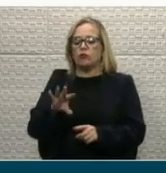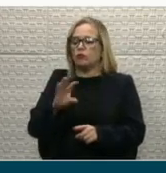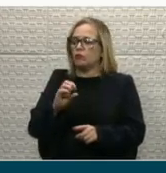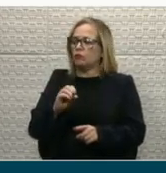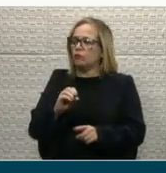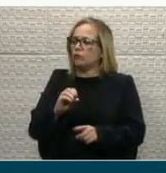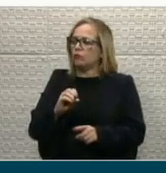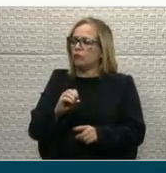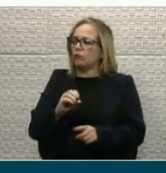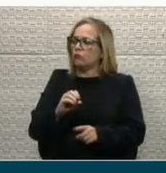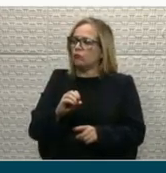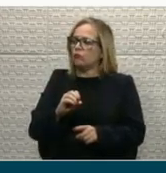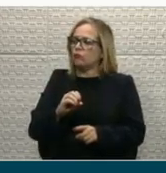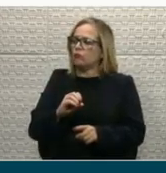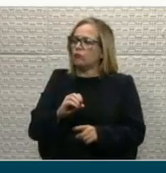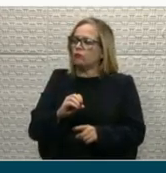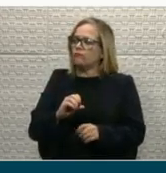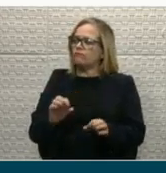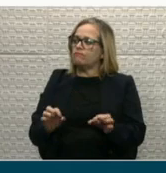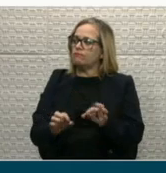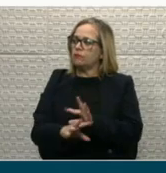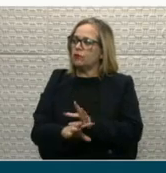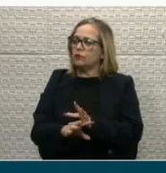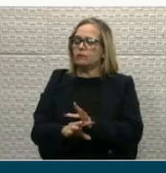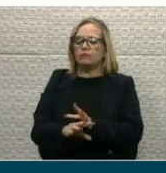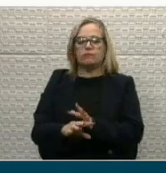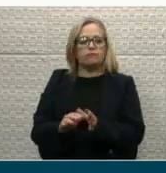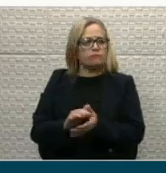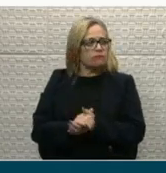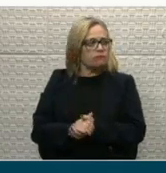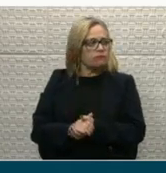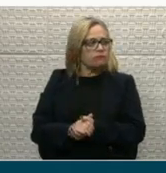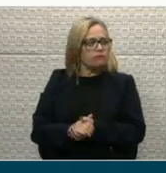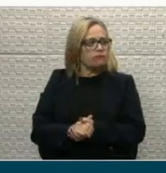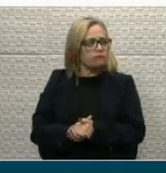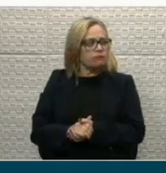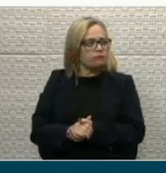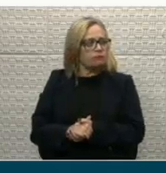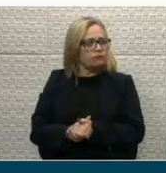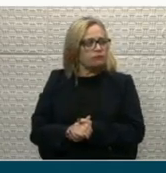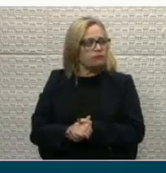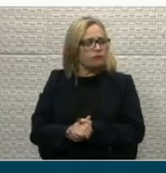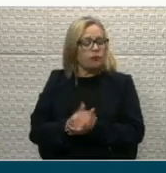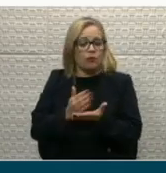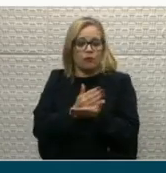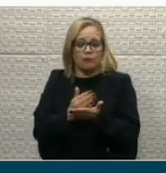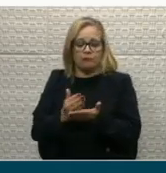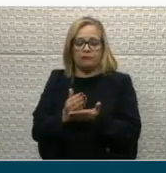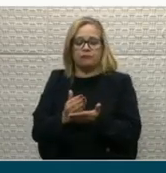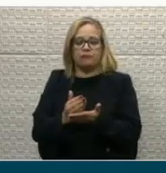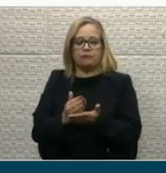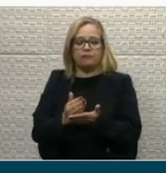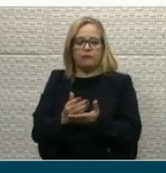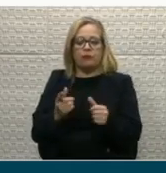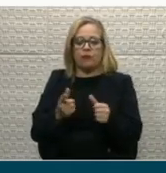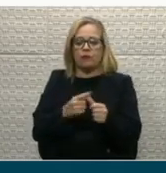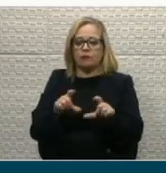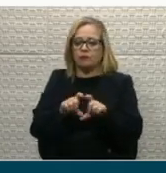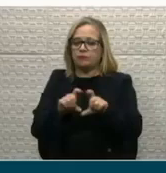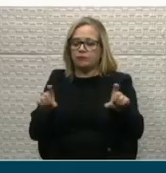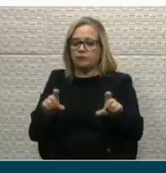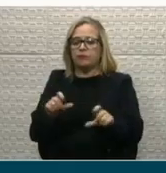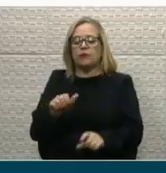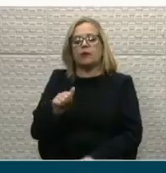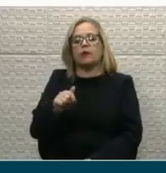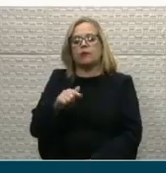a zero, eu vou obter uma equação, que é a equação originada do produto da primeira linha de A